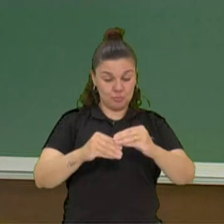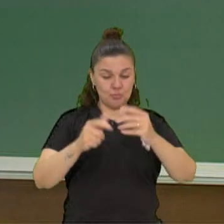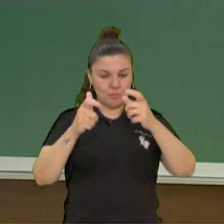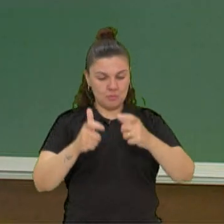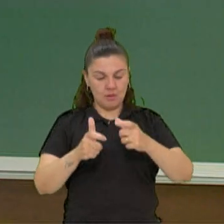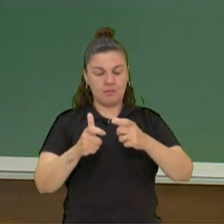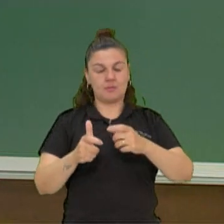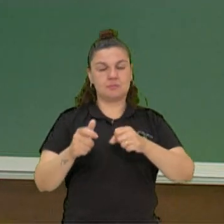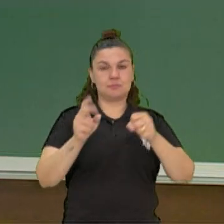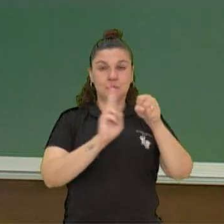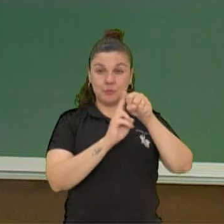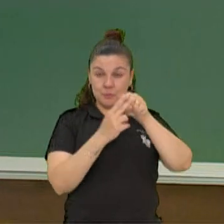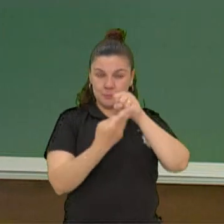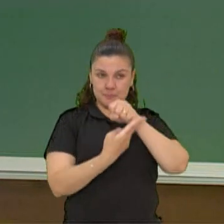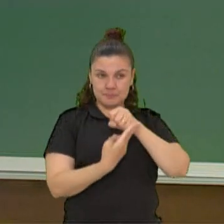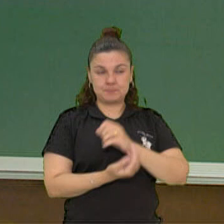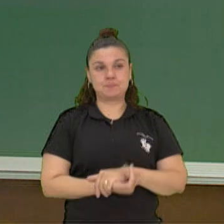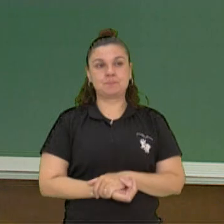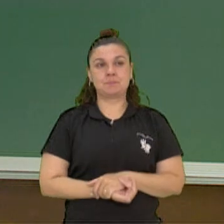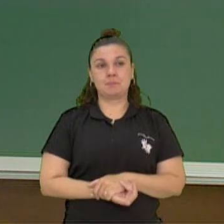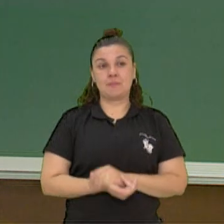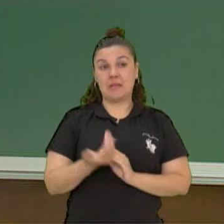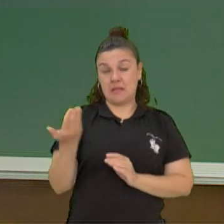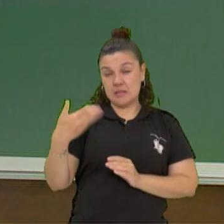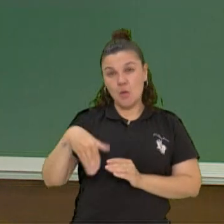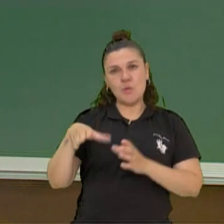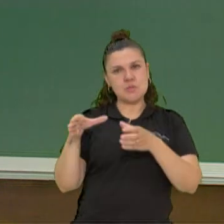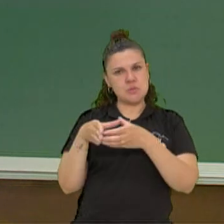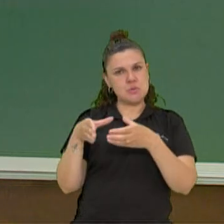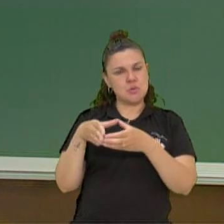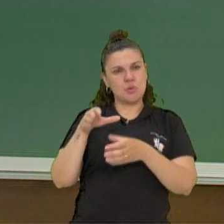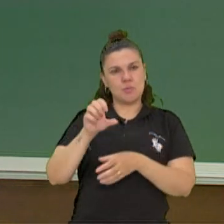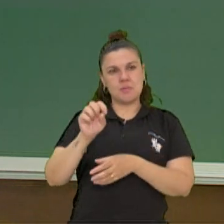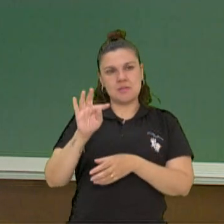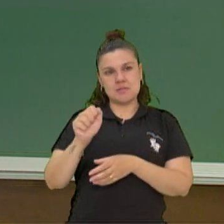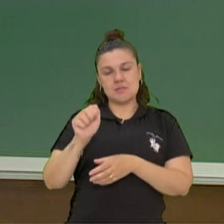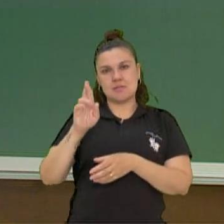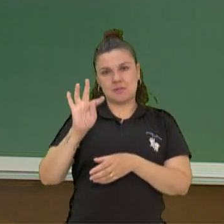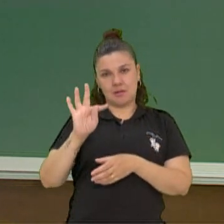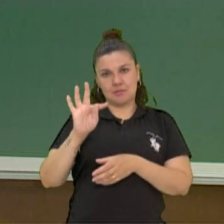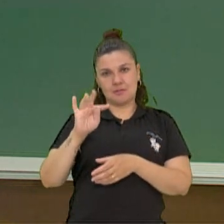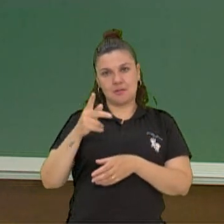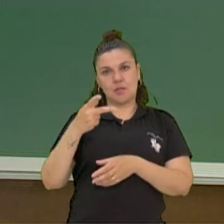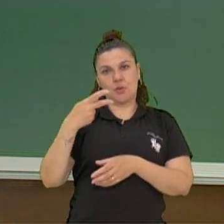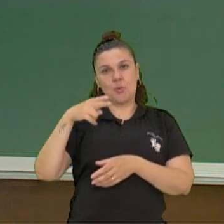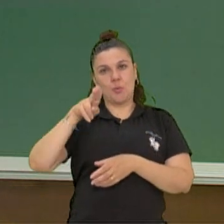né? Essas startups estão sendo usadas. Na Ásia também.